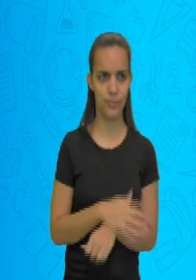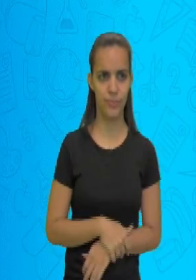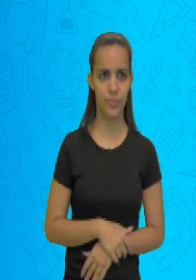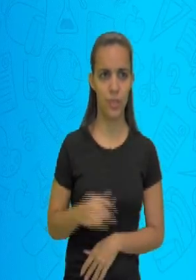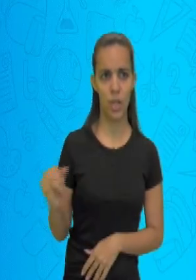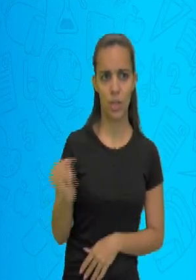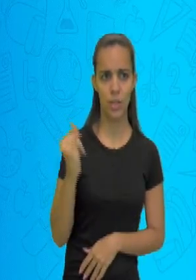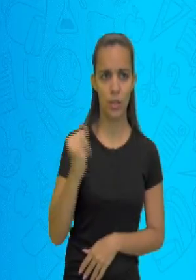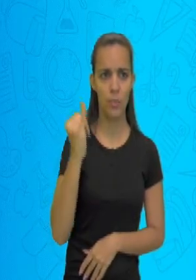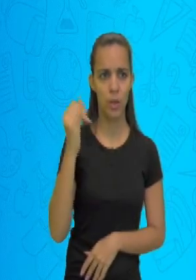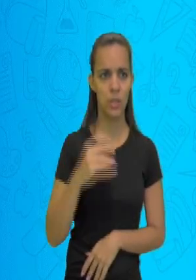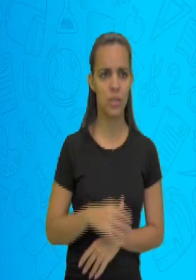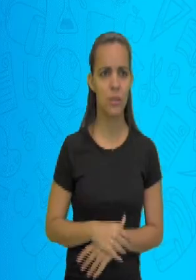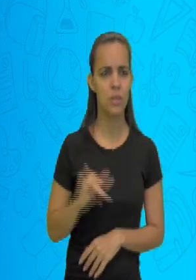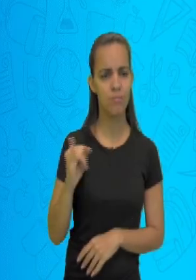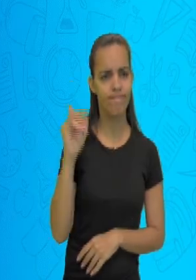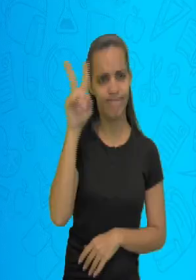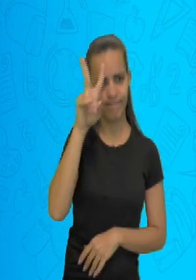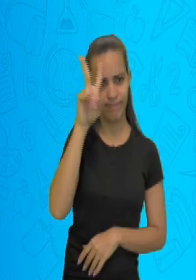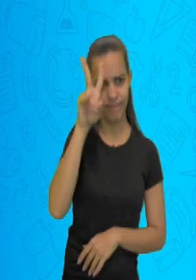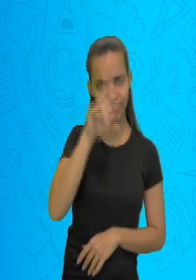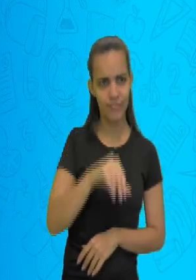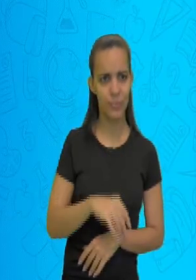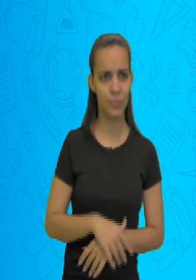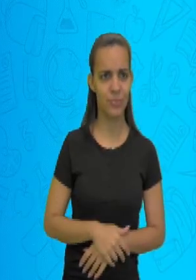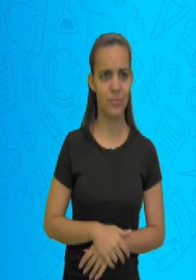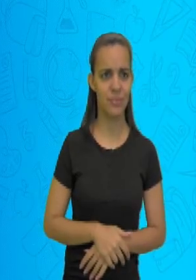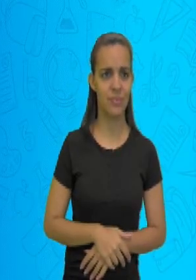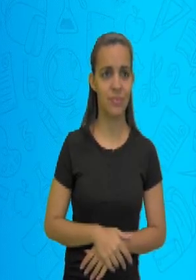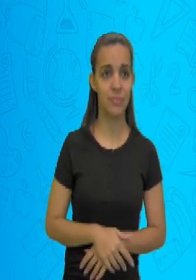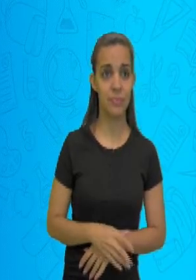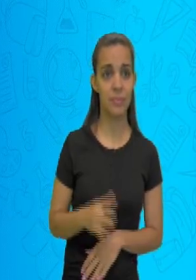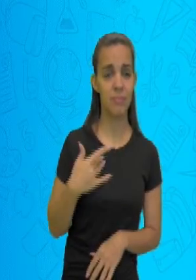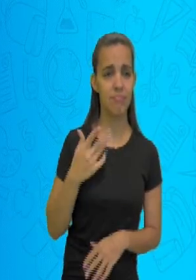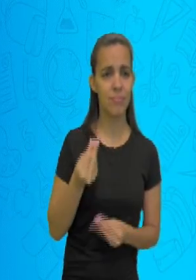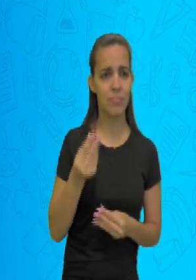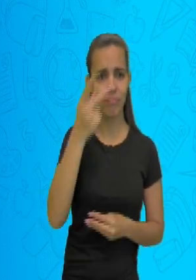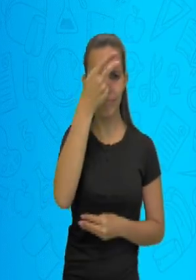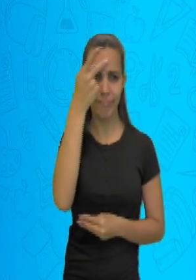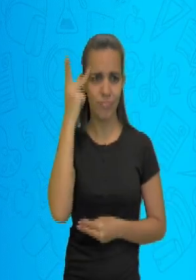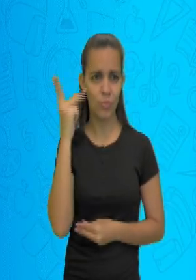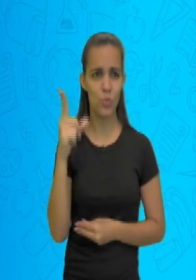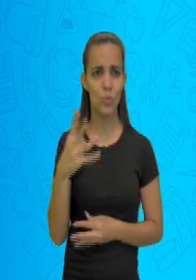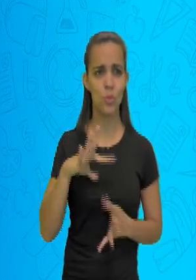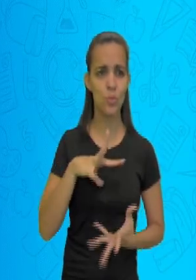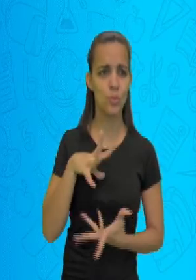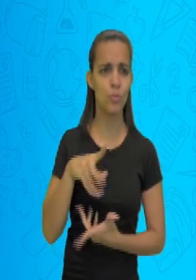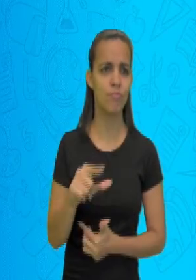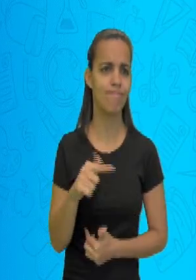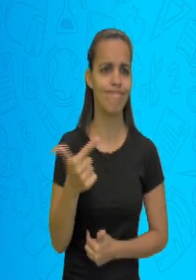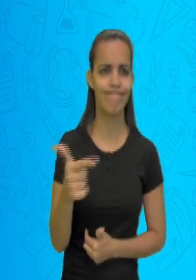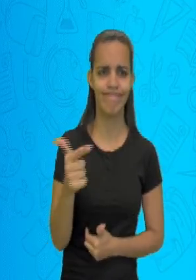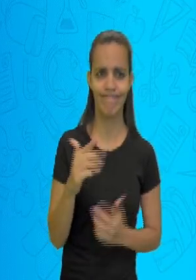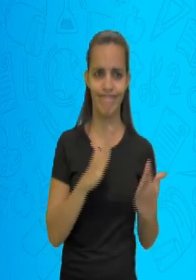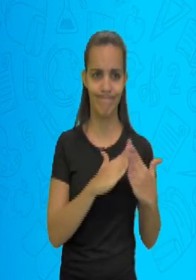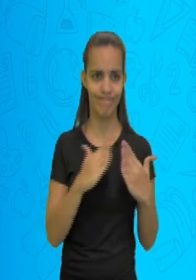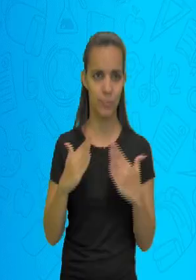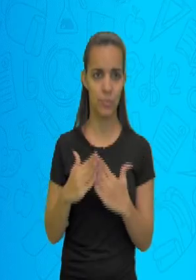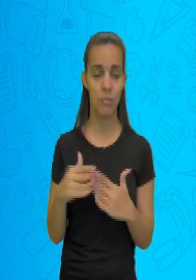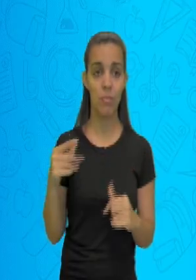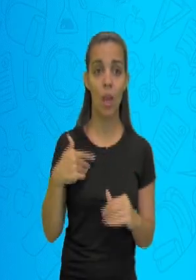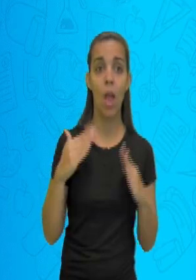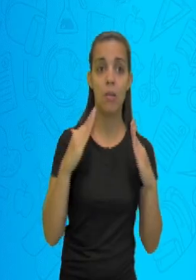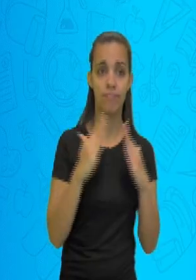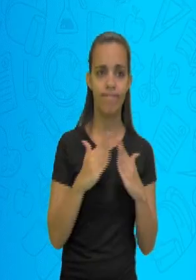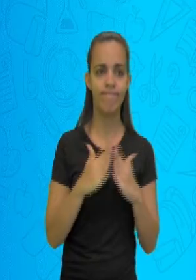E é importante ressaltar que apesar de muitas pessoas no mundo não terem um lar,